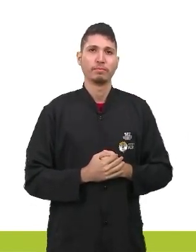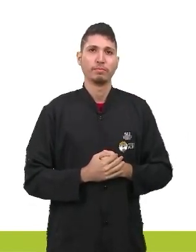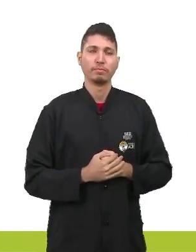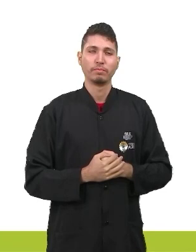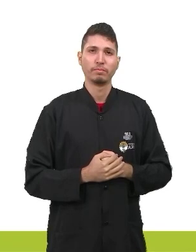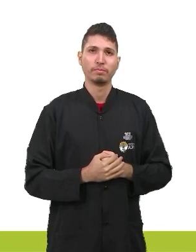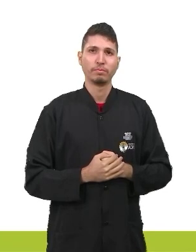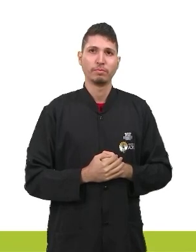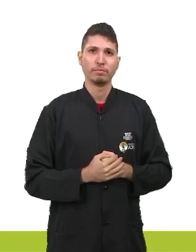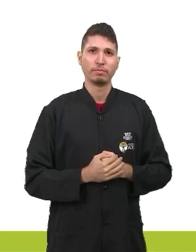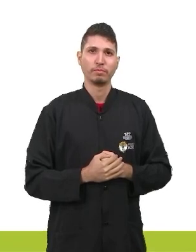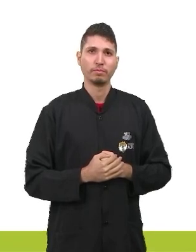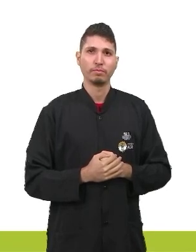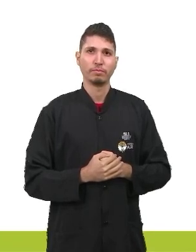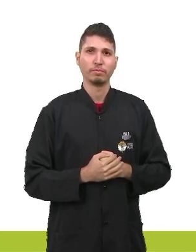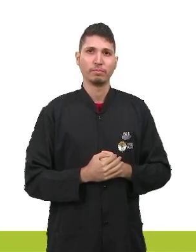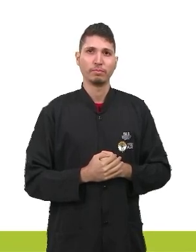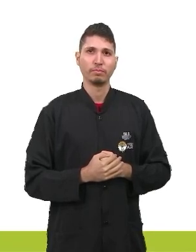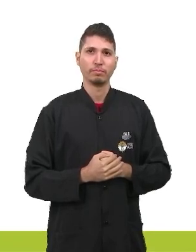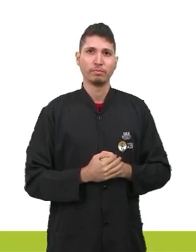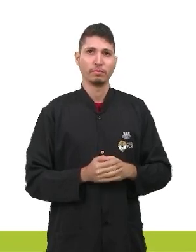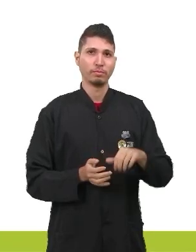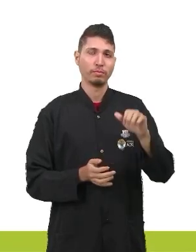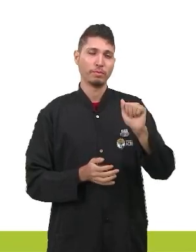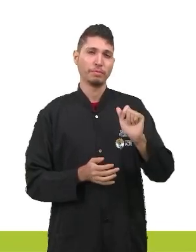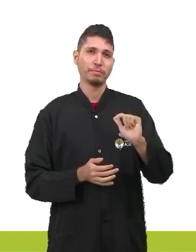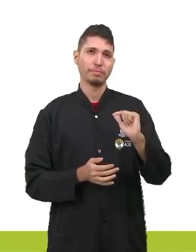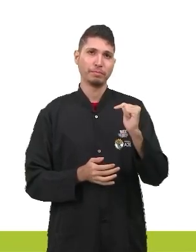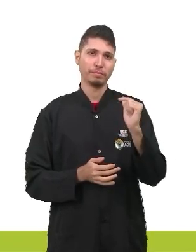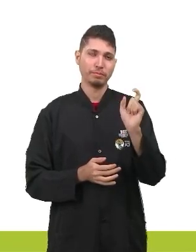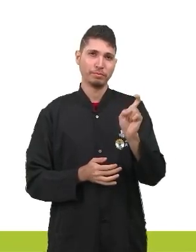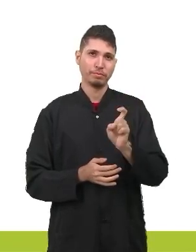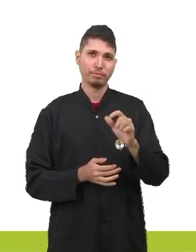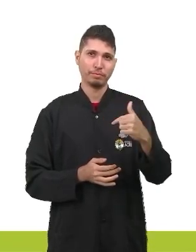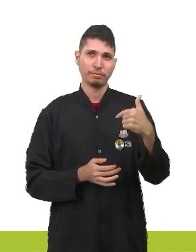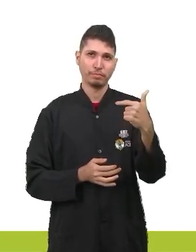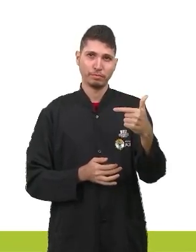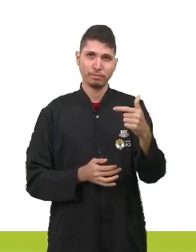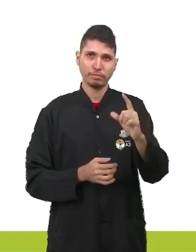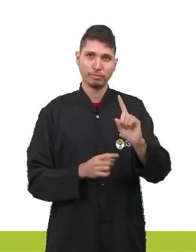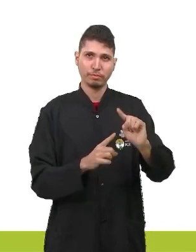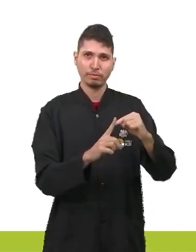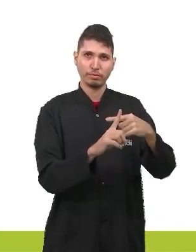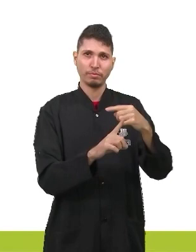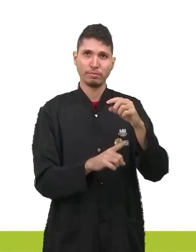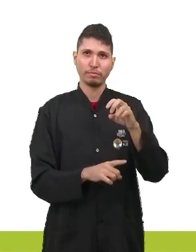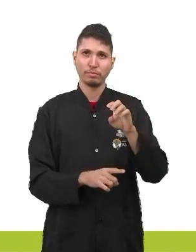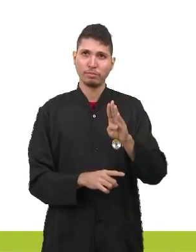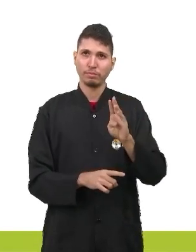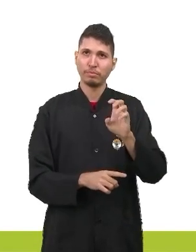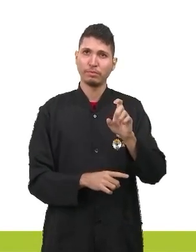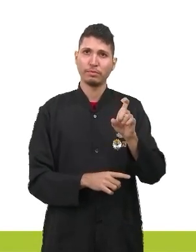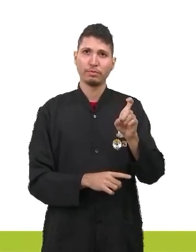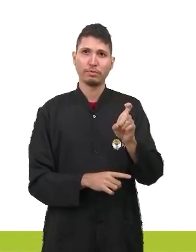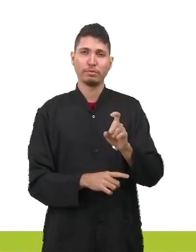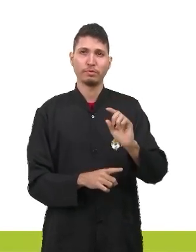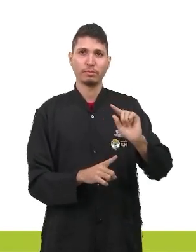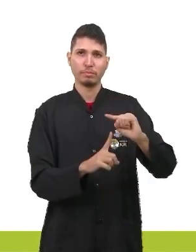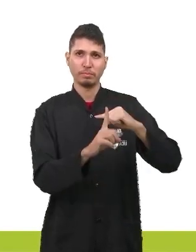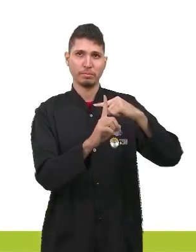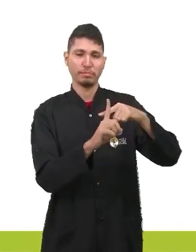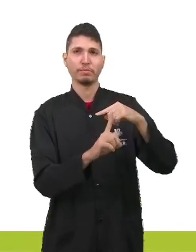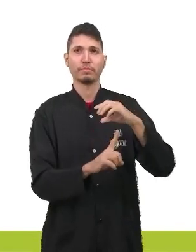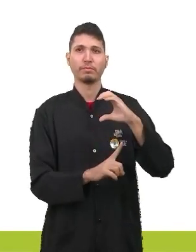de revisão, né? Nós temos o nosso ax ao quadrado, nós temos o nosso bx mais c, essa aqui é a